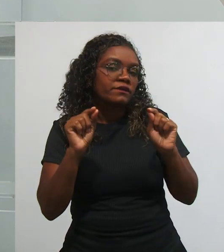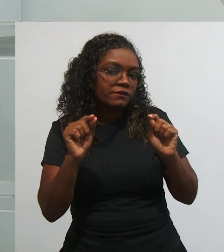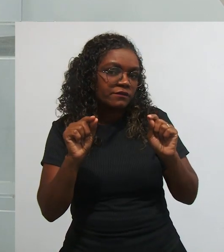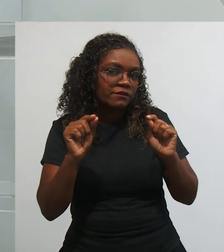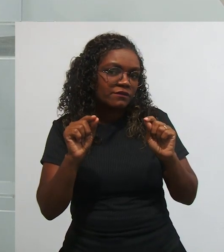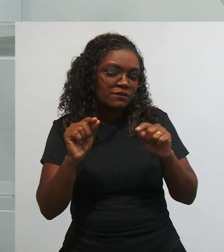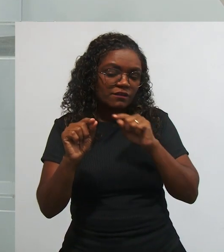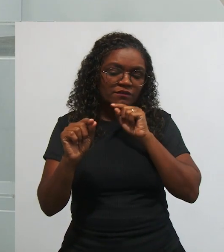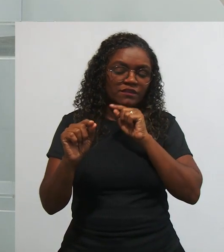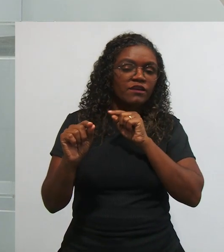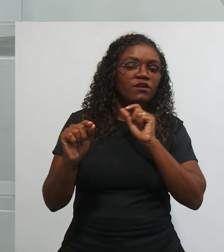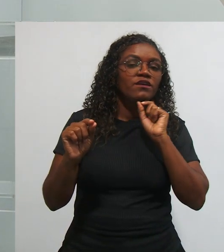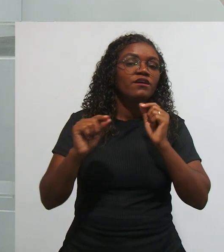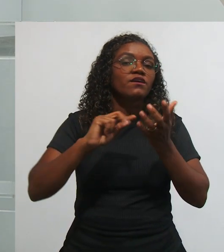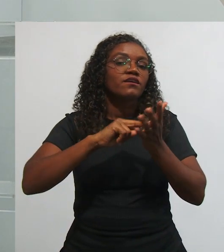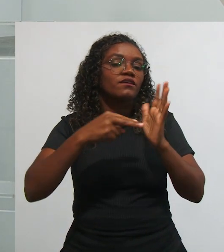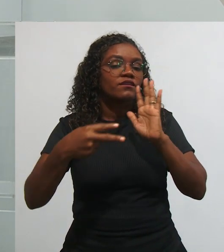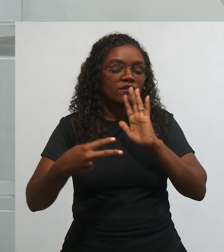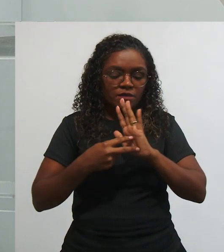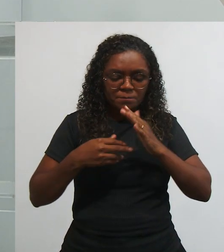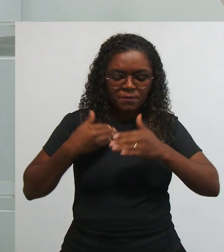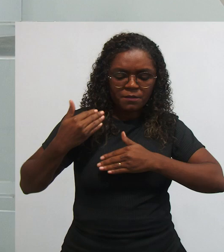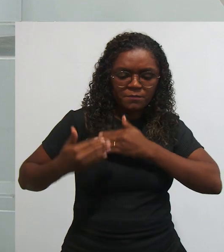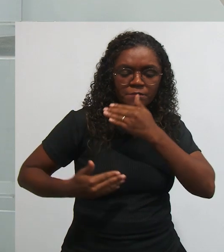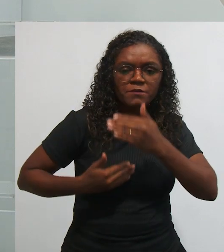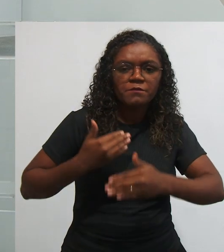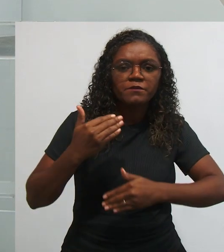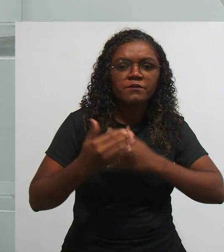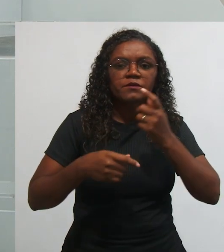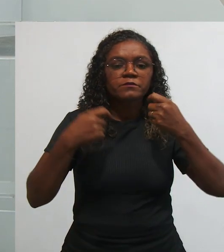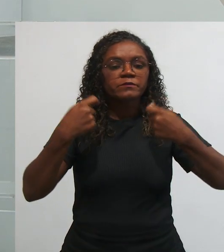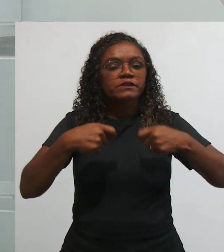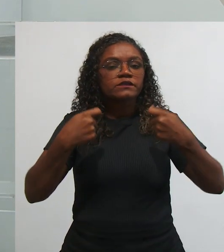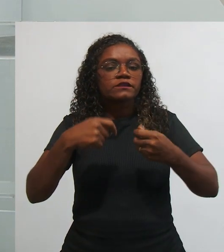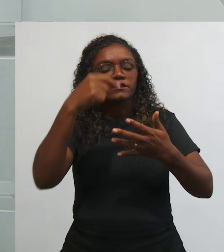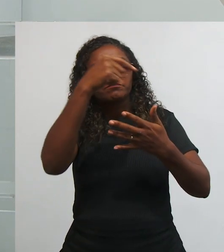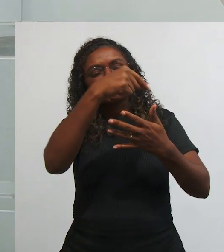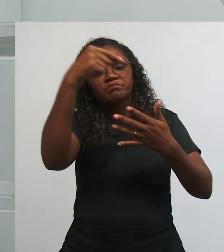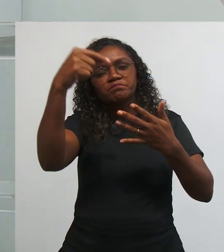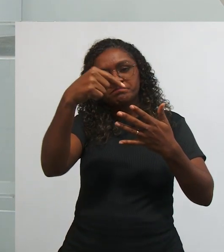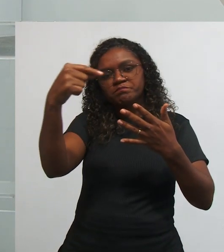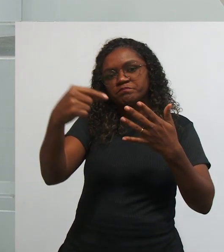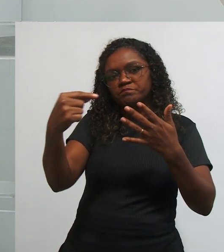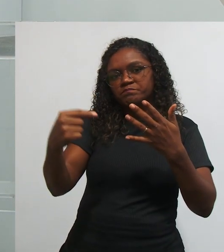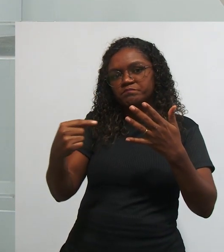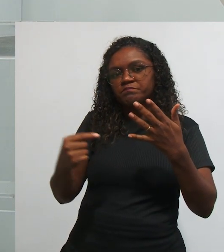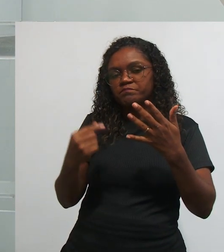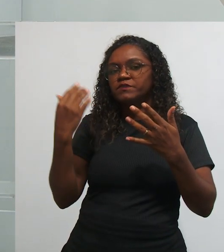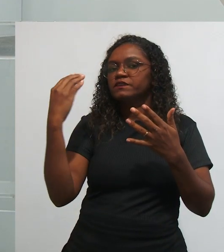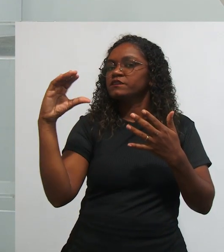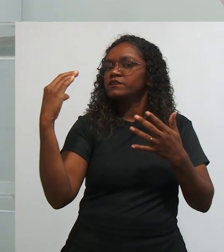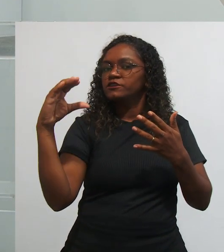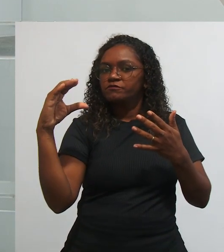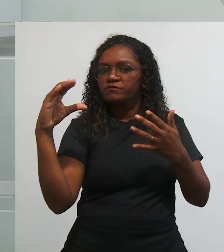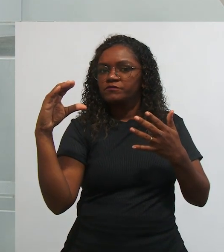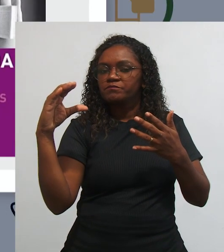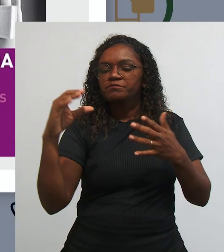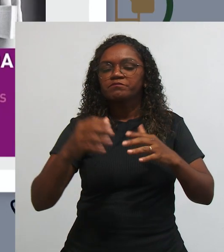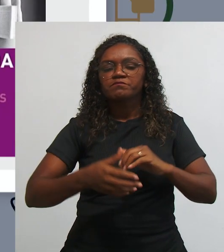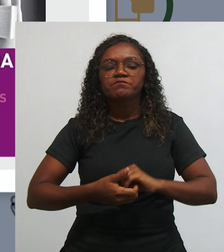para que possa ocorrer todo esse processo, ele precisa atender a alguns requisitos de cientificidade. Tá?